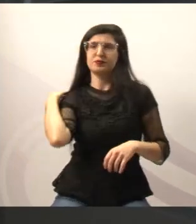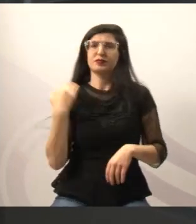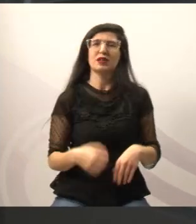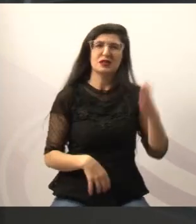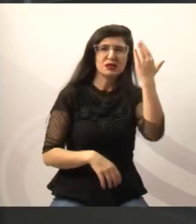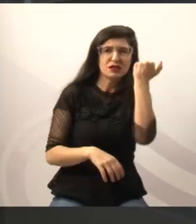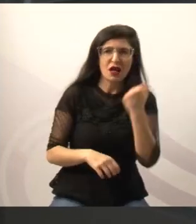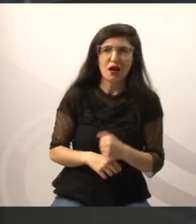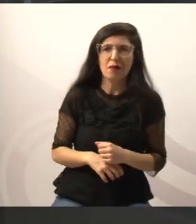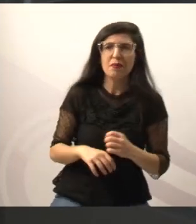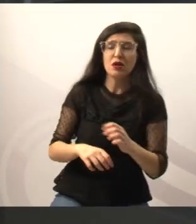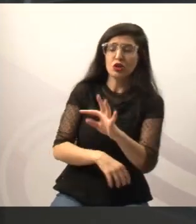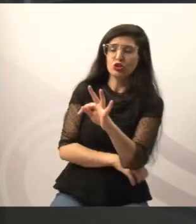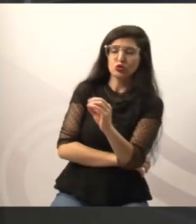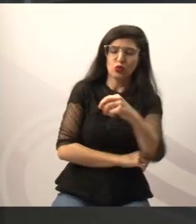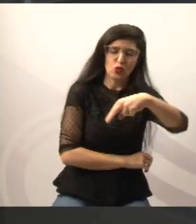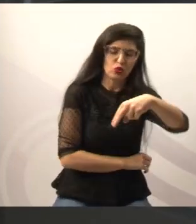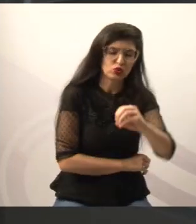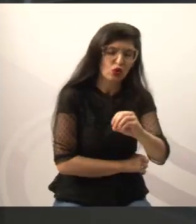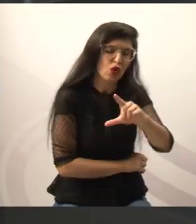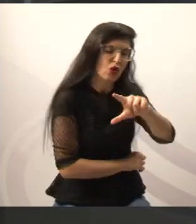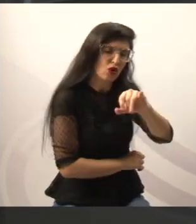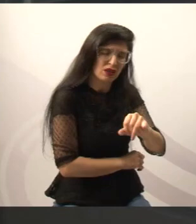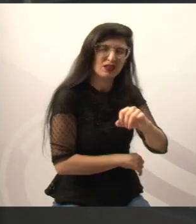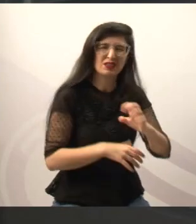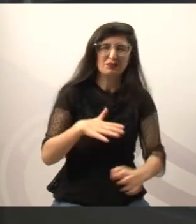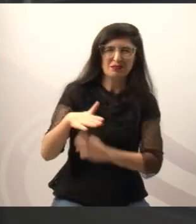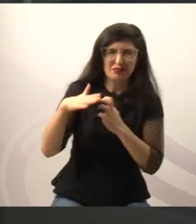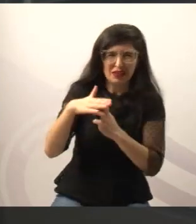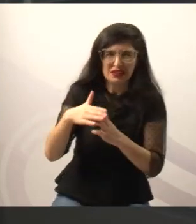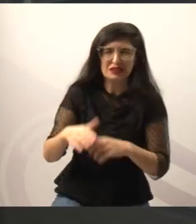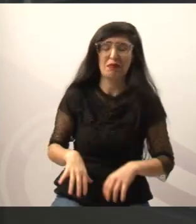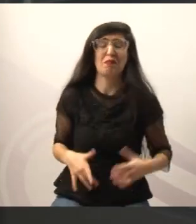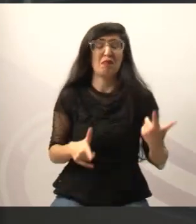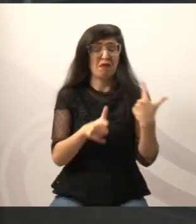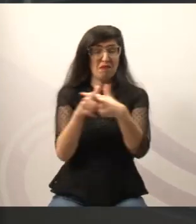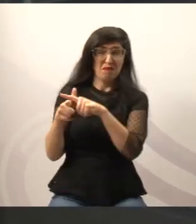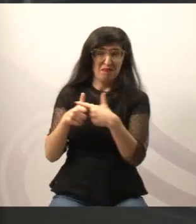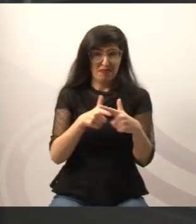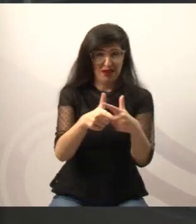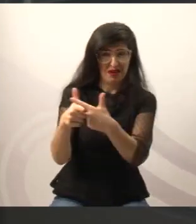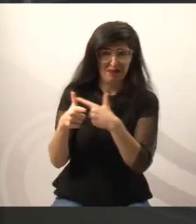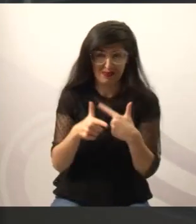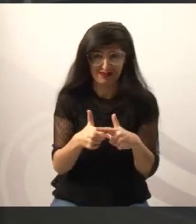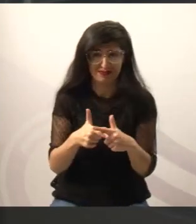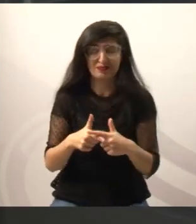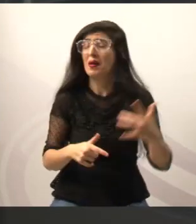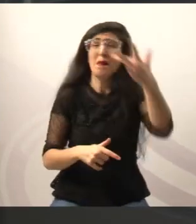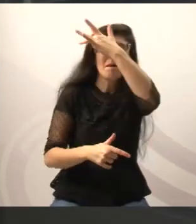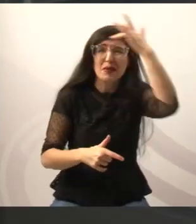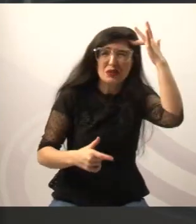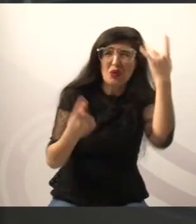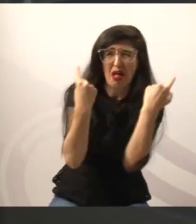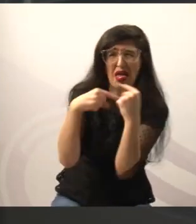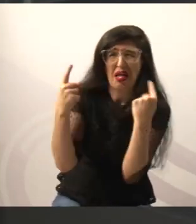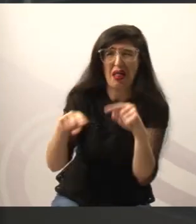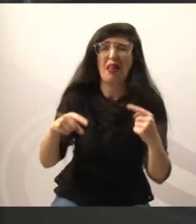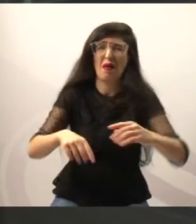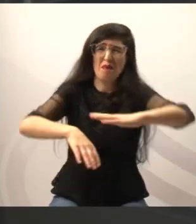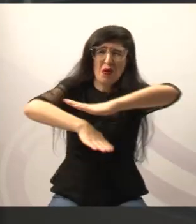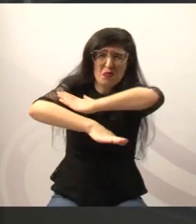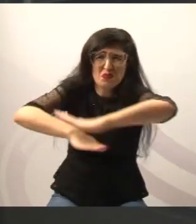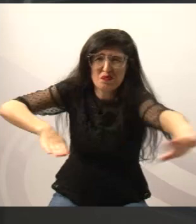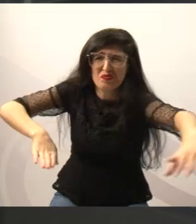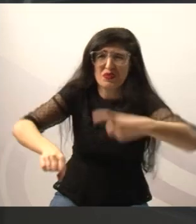Tonoli é um trecho tão conflituoso que ali o pessoal reclama de asfalto, o